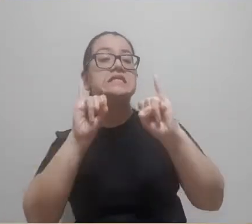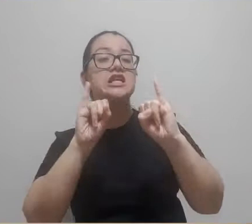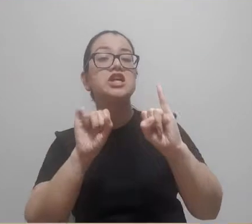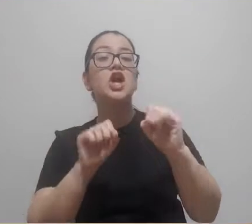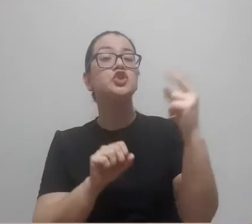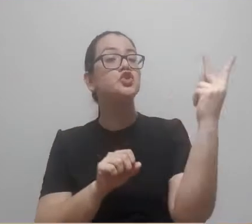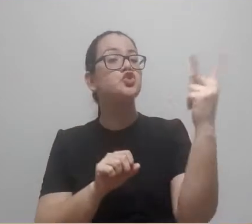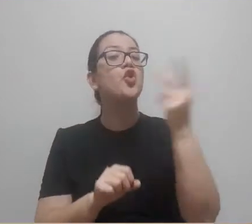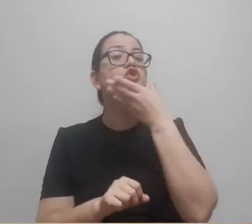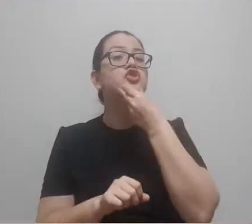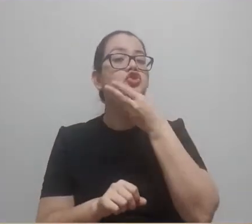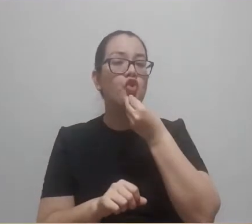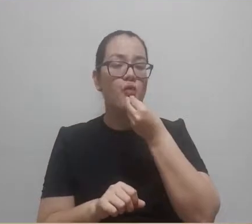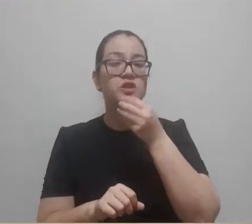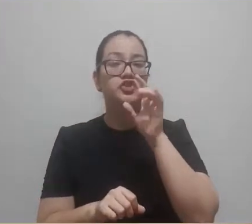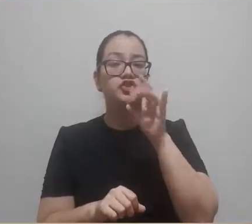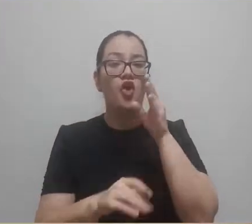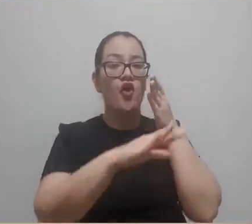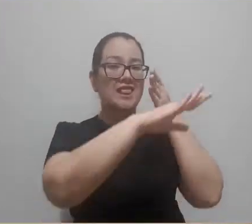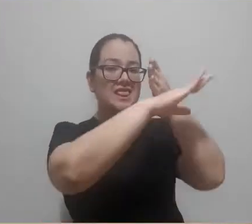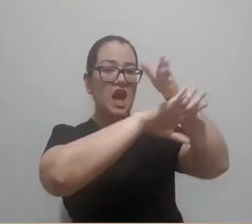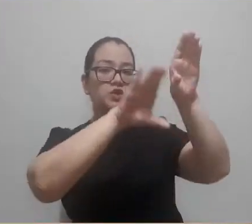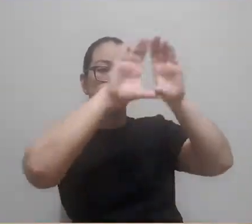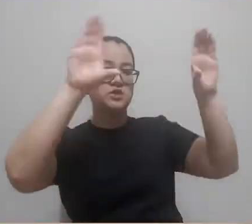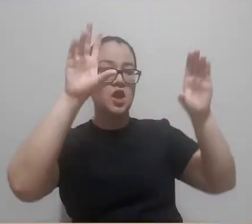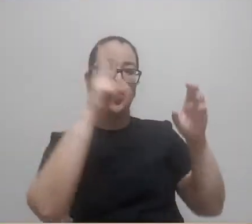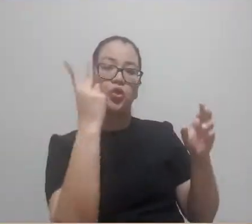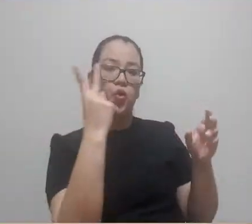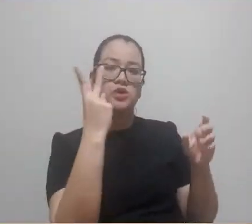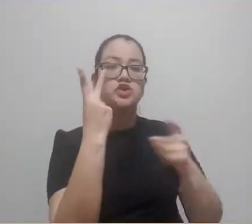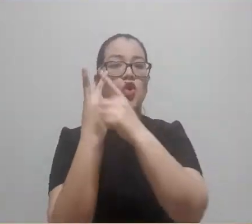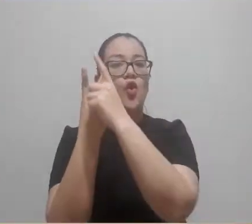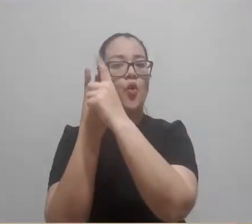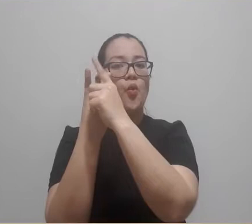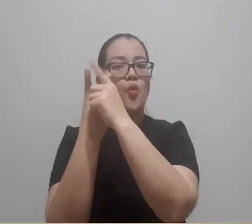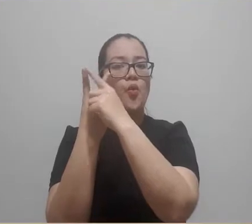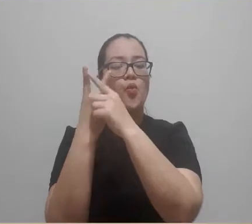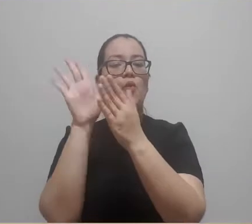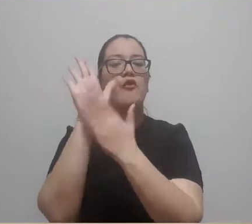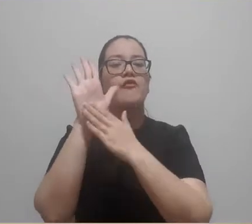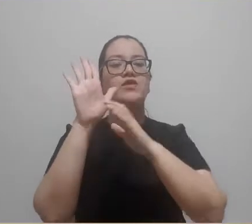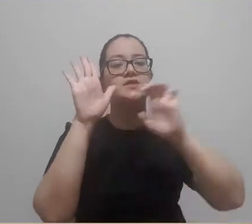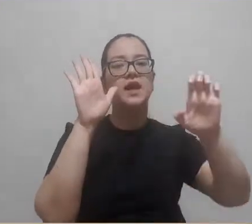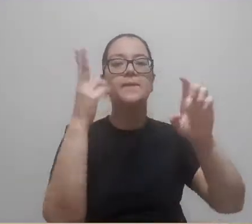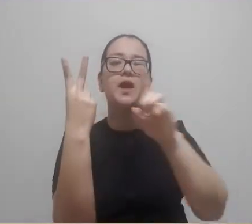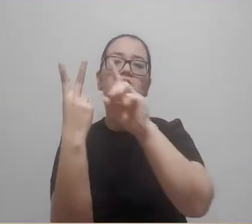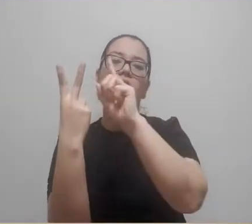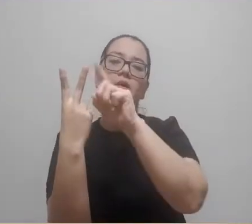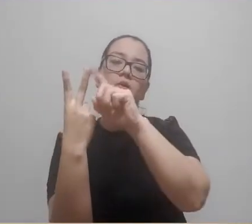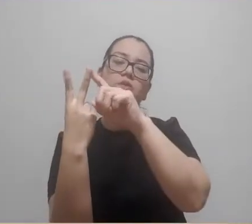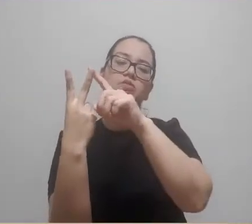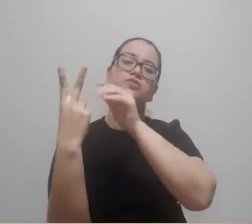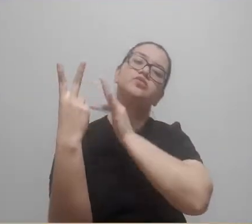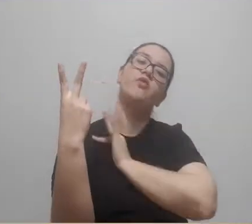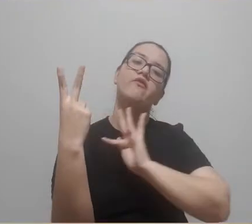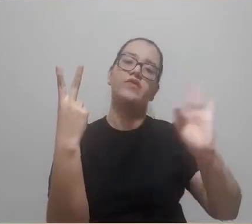se somente a 2 homens fosse permitida a entrada no céu, então certamente um deles seria